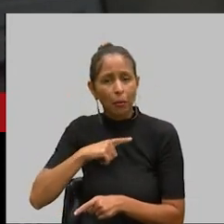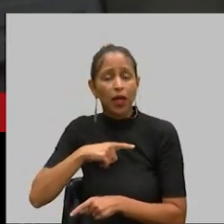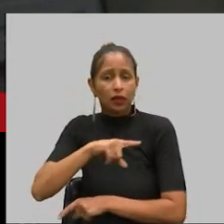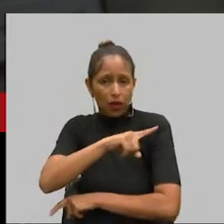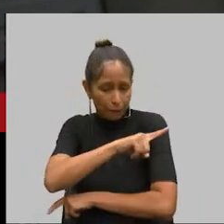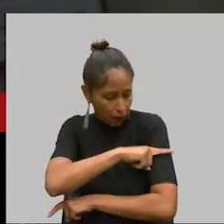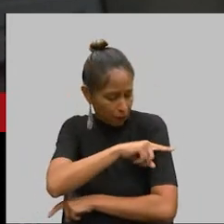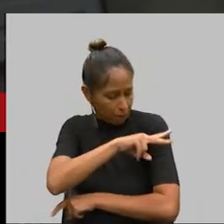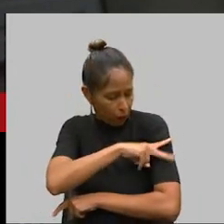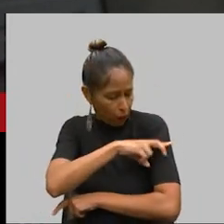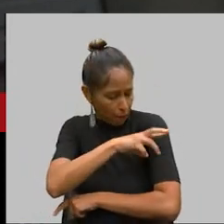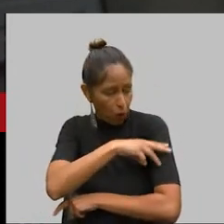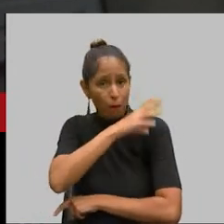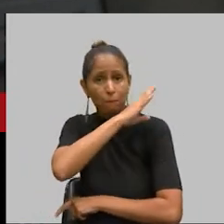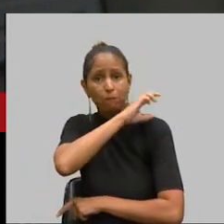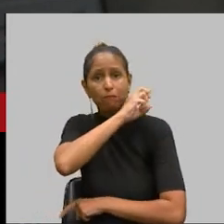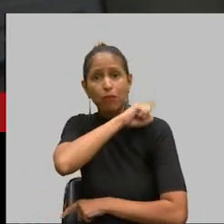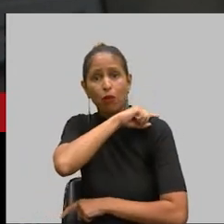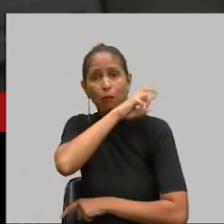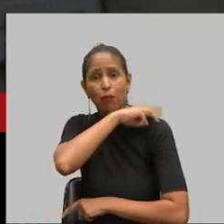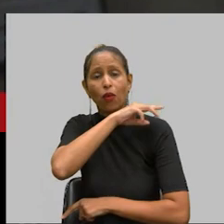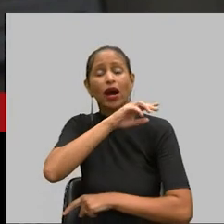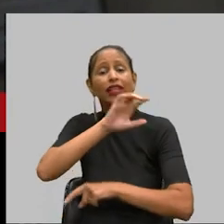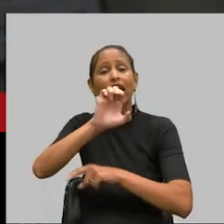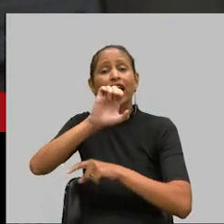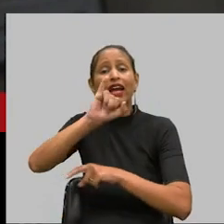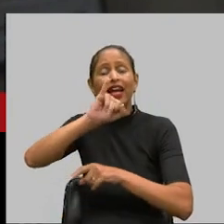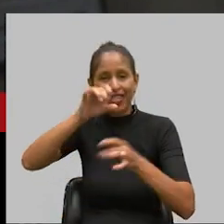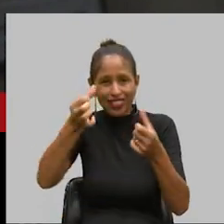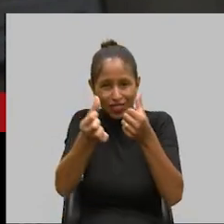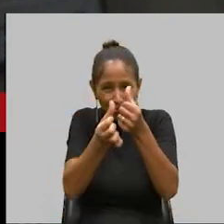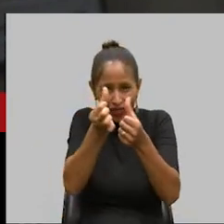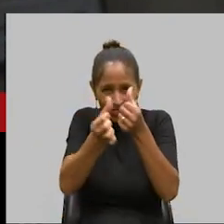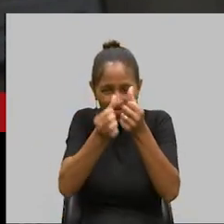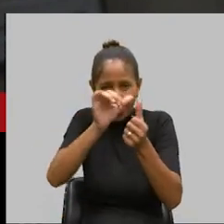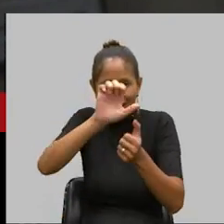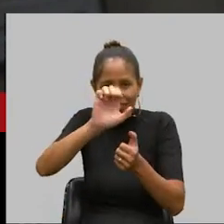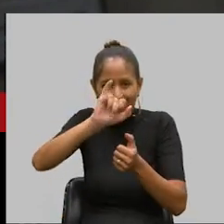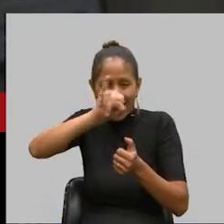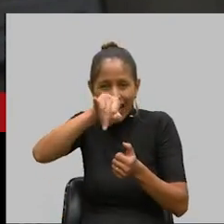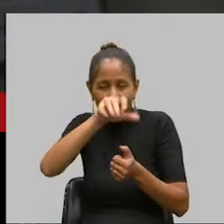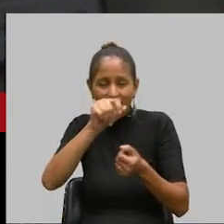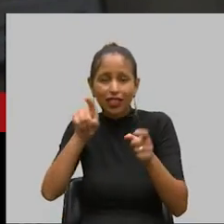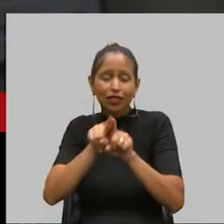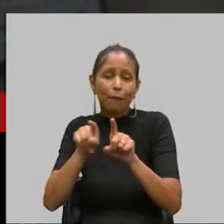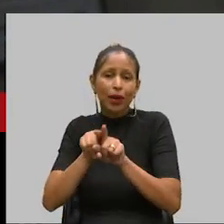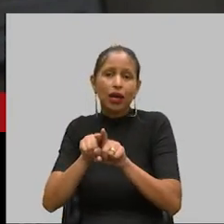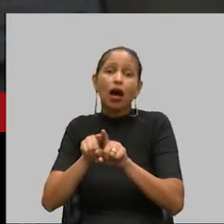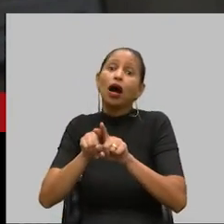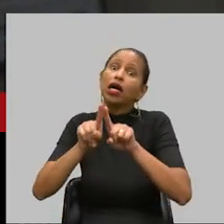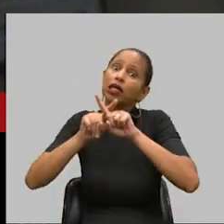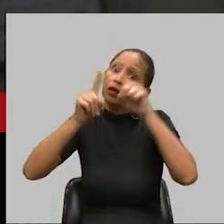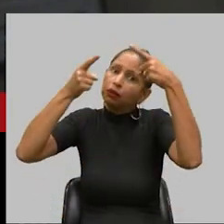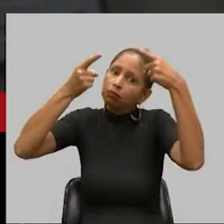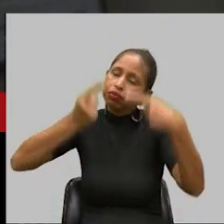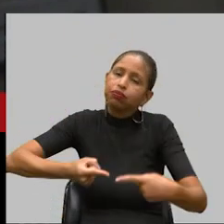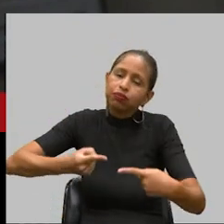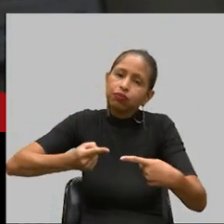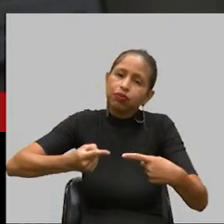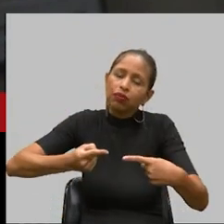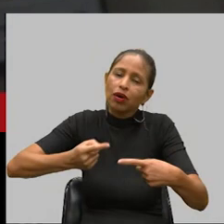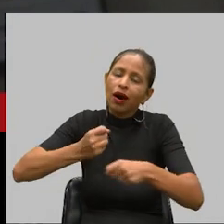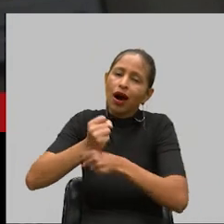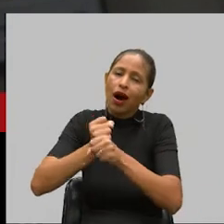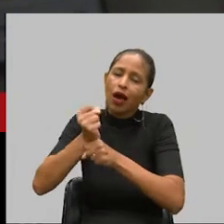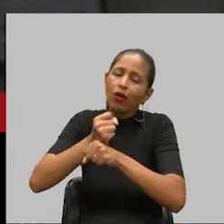tem o ensino médio no campo e tem EJA no campo né mas quer dizer com com grandes desafios Porque todo ano é uma luta